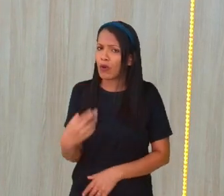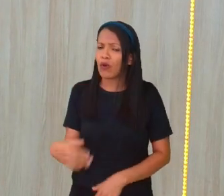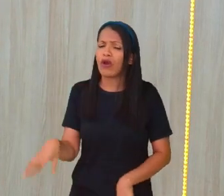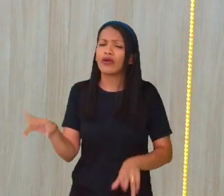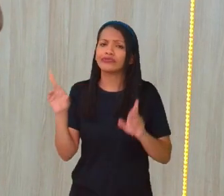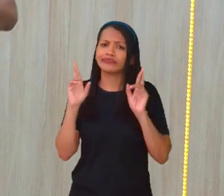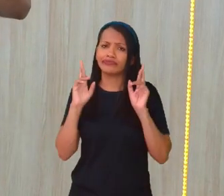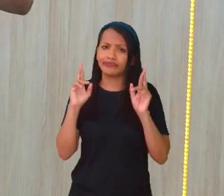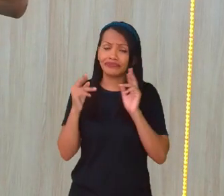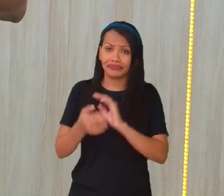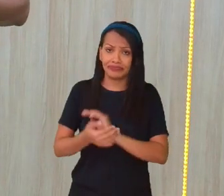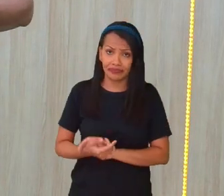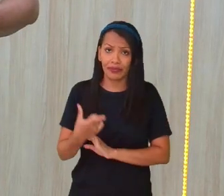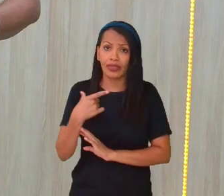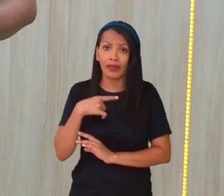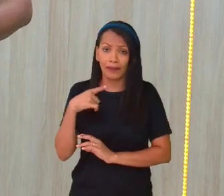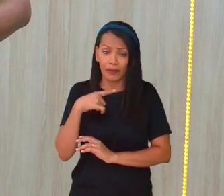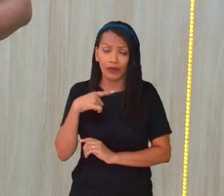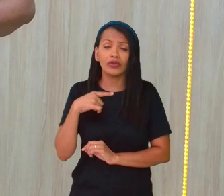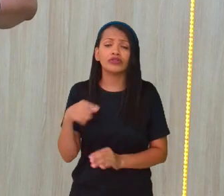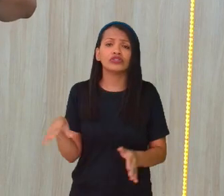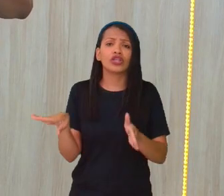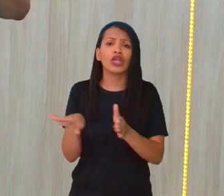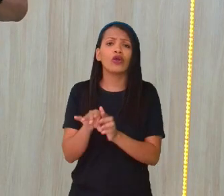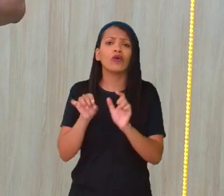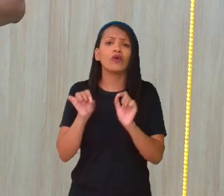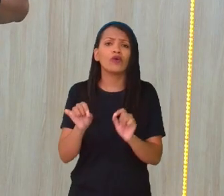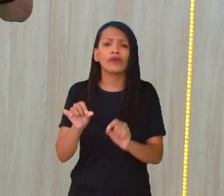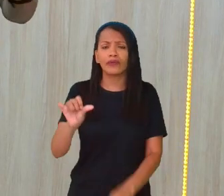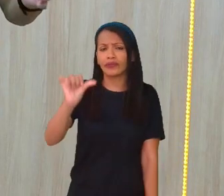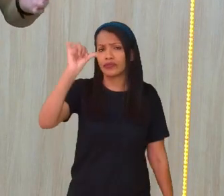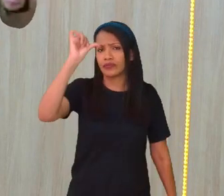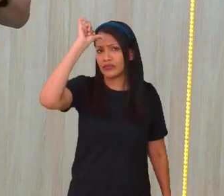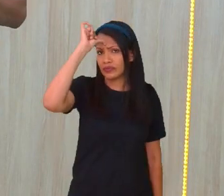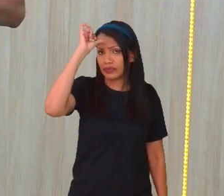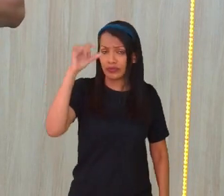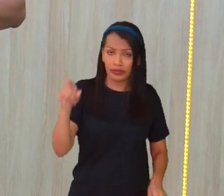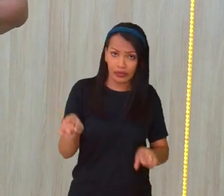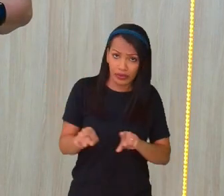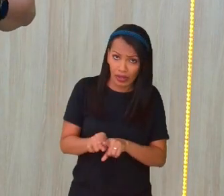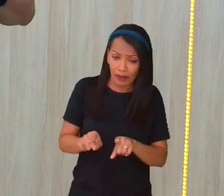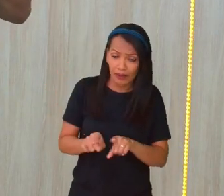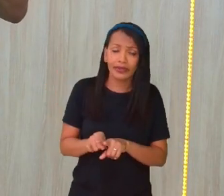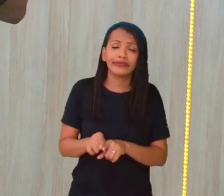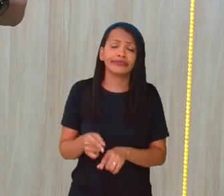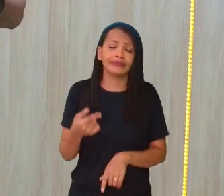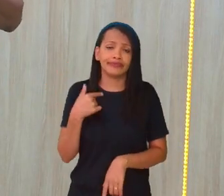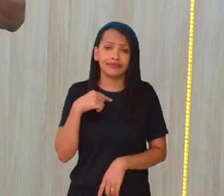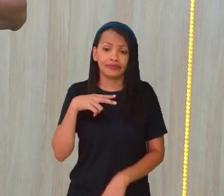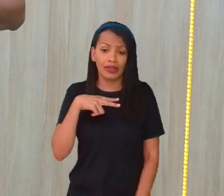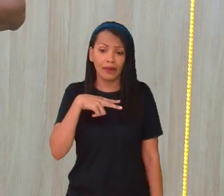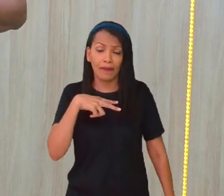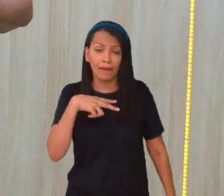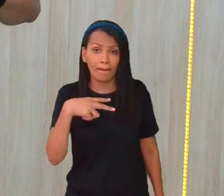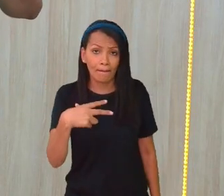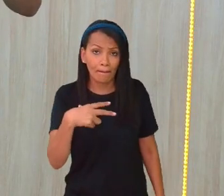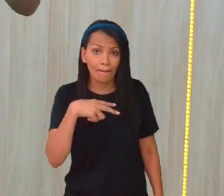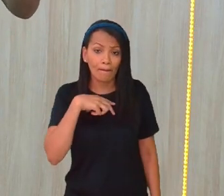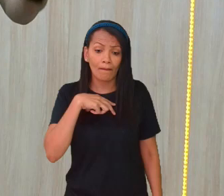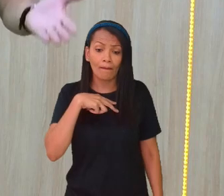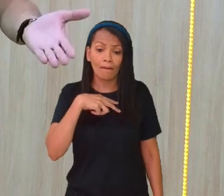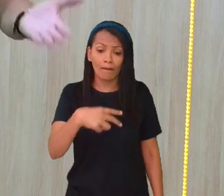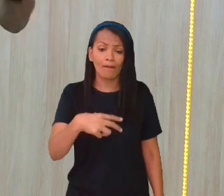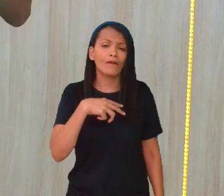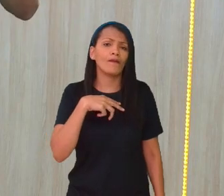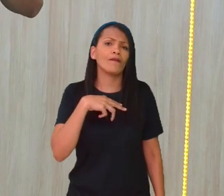Índias. Depois a gente vai ter aí os portugueses com a questão da escravização, que é onde a gente vai chegar agora. Então, e